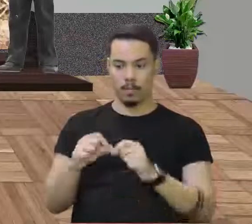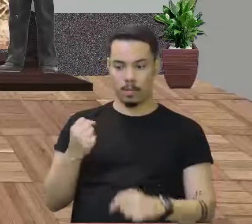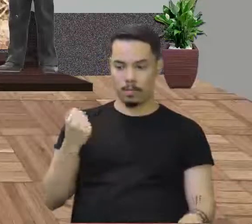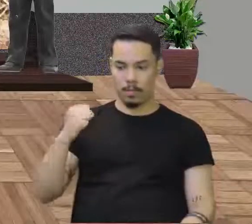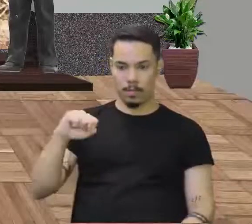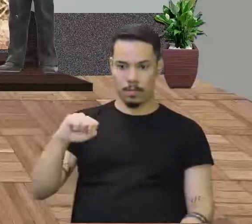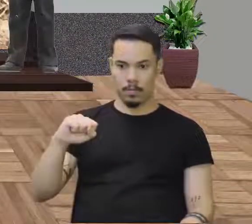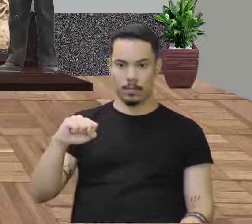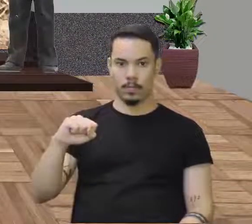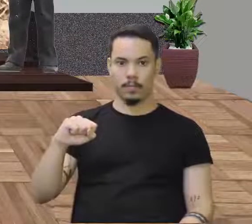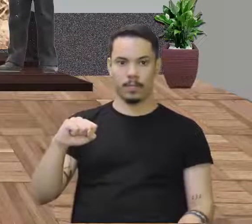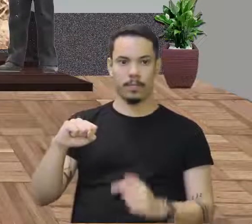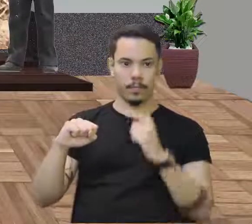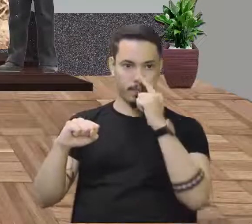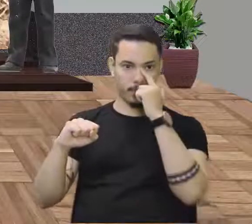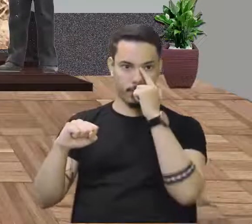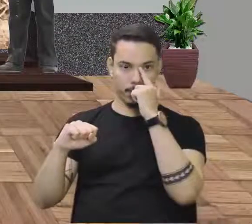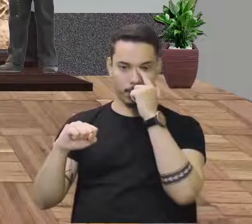Rondon.